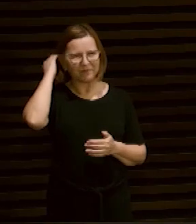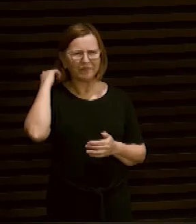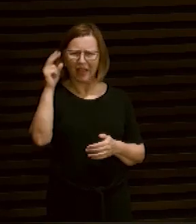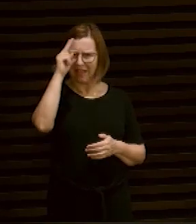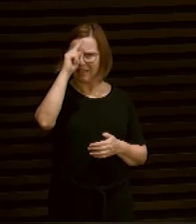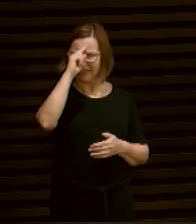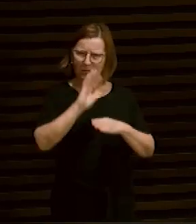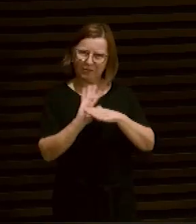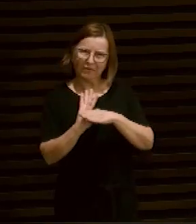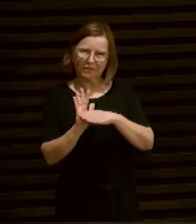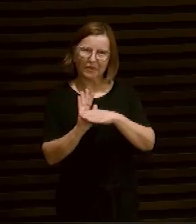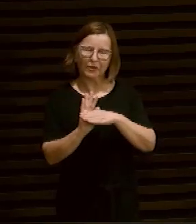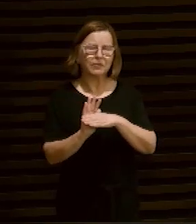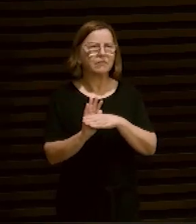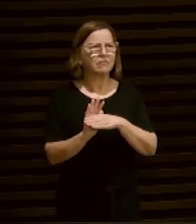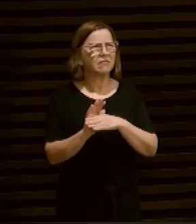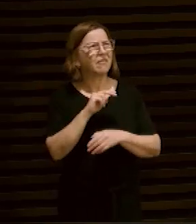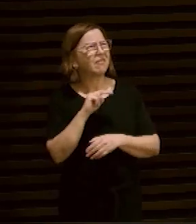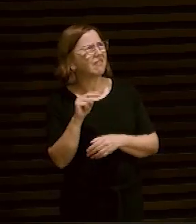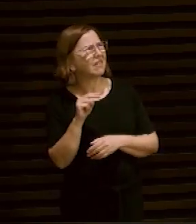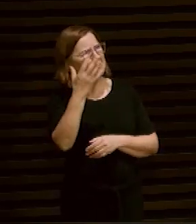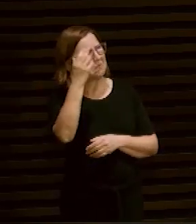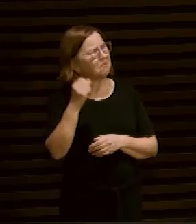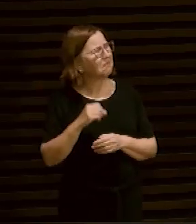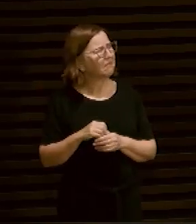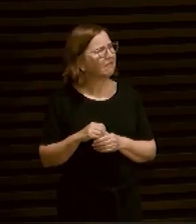filme, como é que chama o filme?